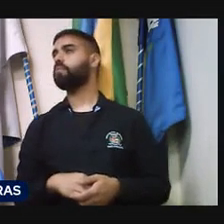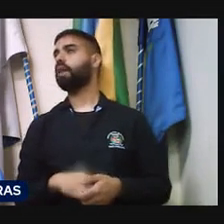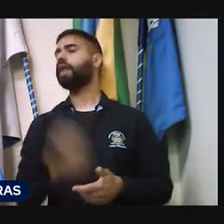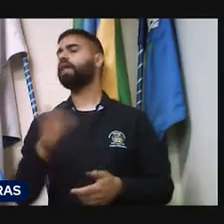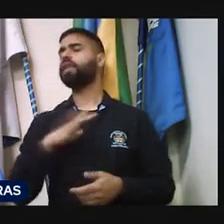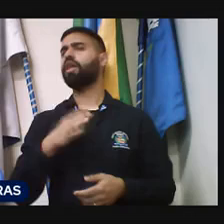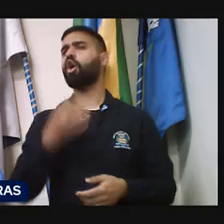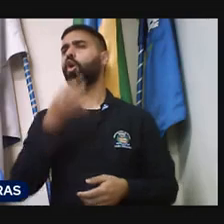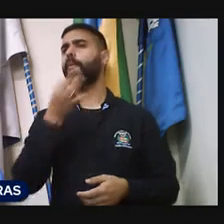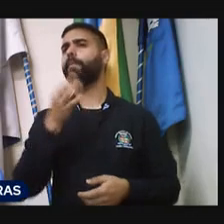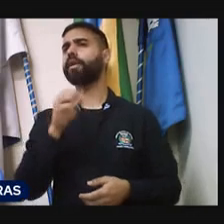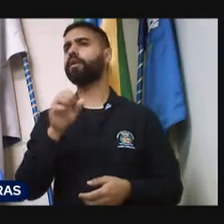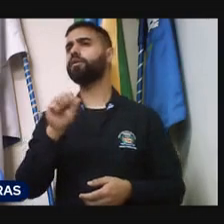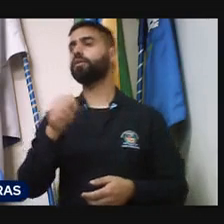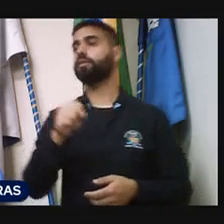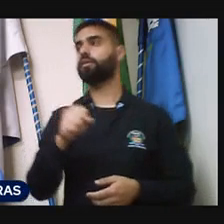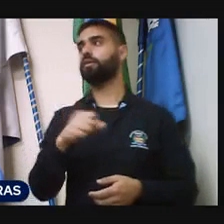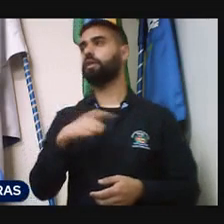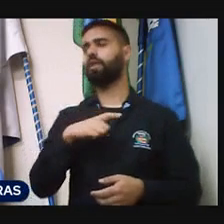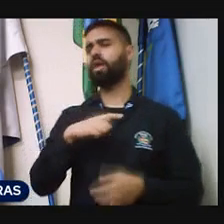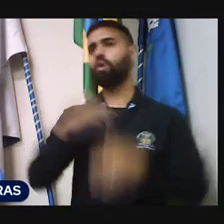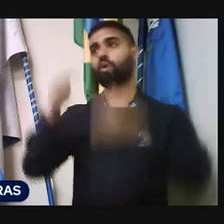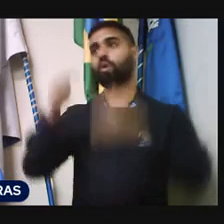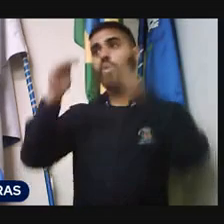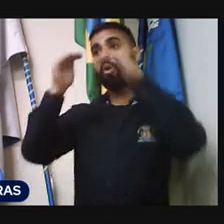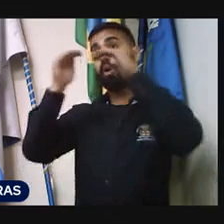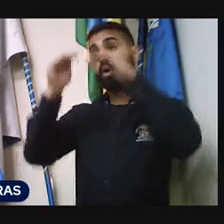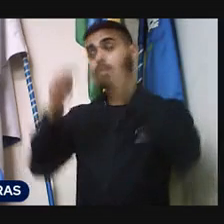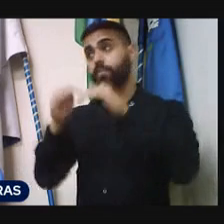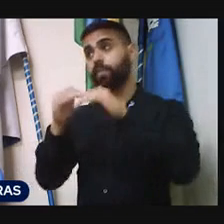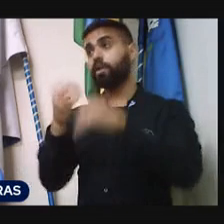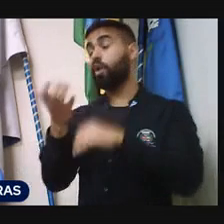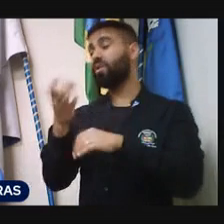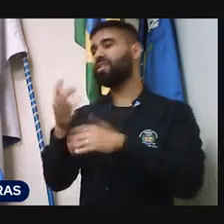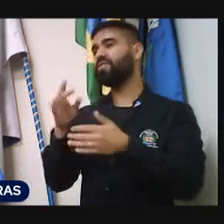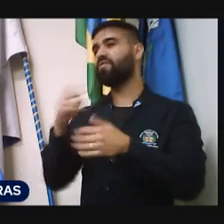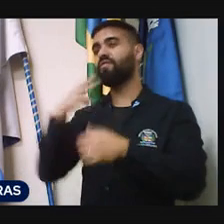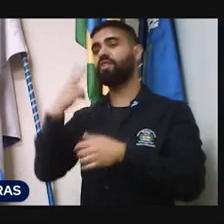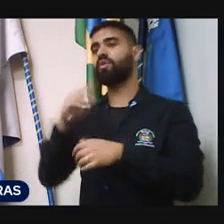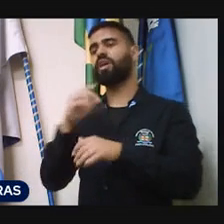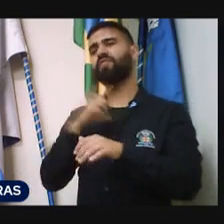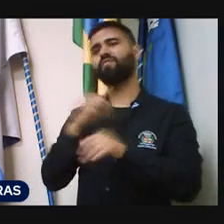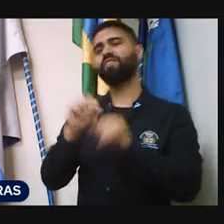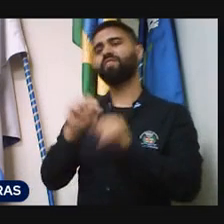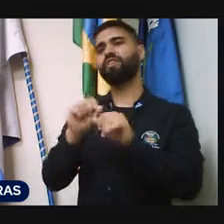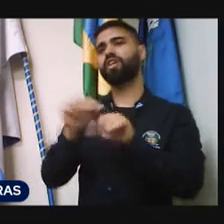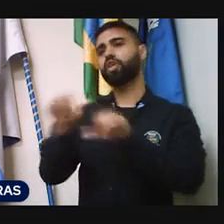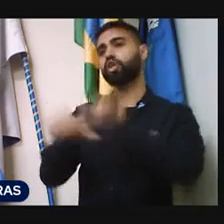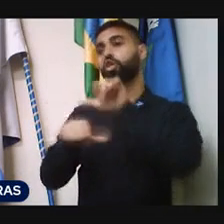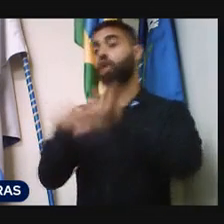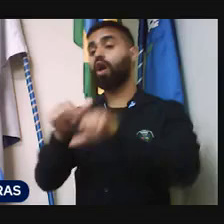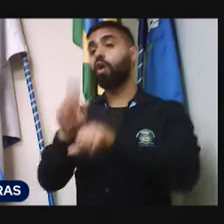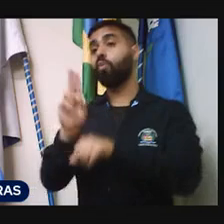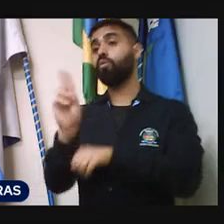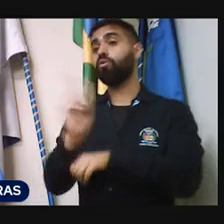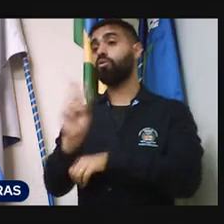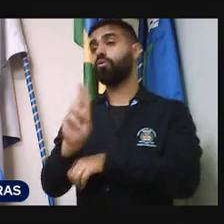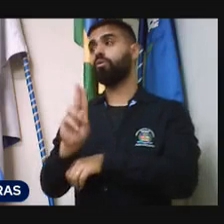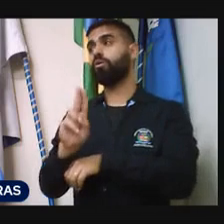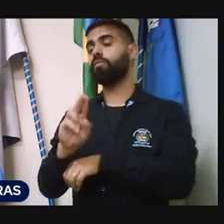serviço público com todo respeito eu clico Vereador estivesse presente que altera o nome